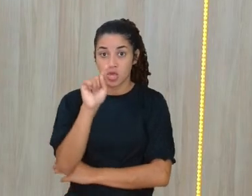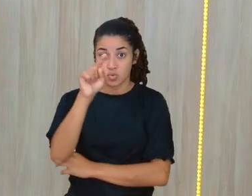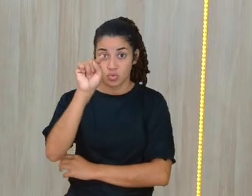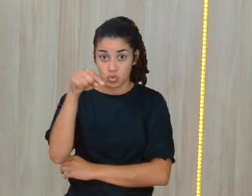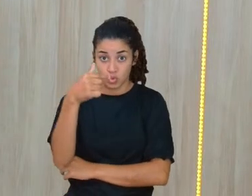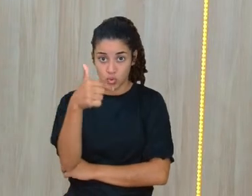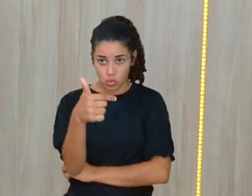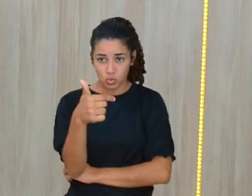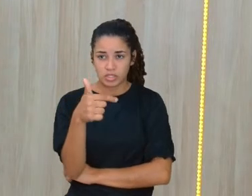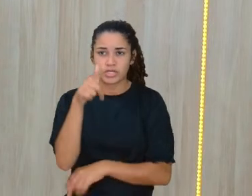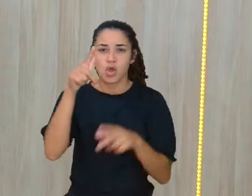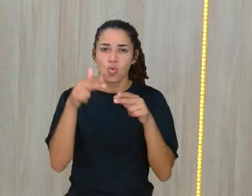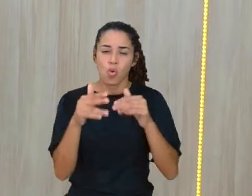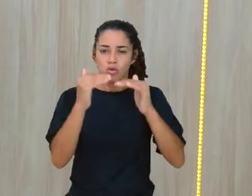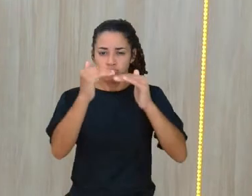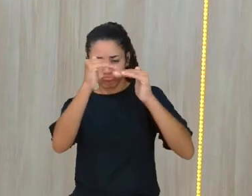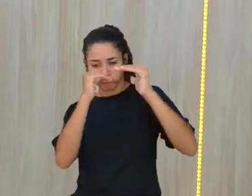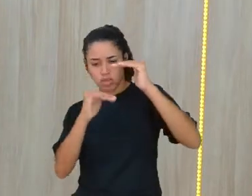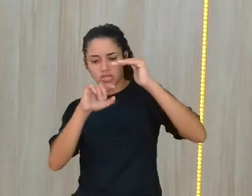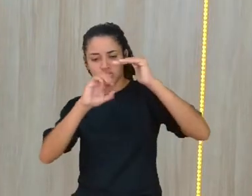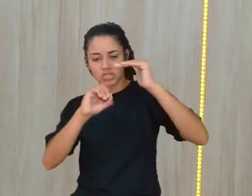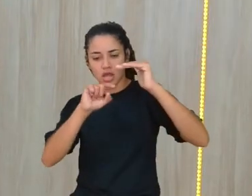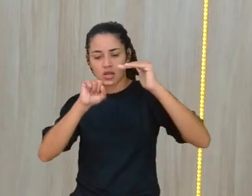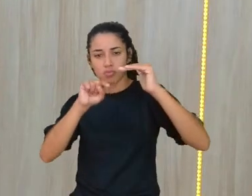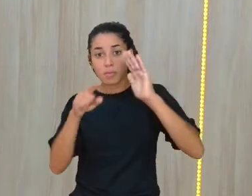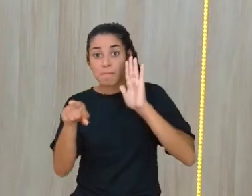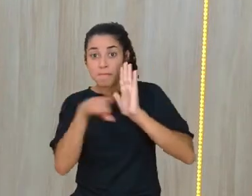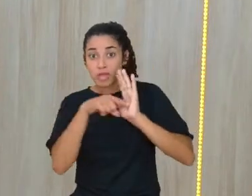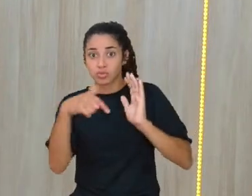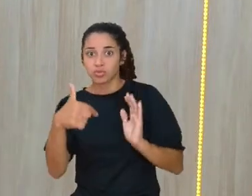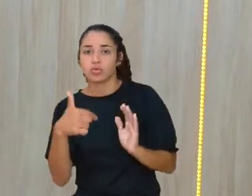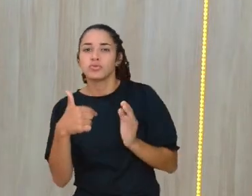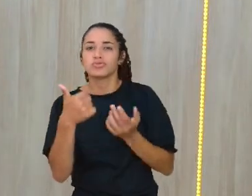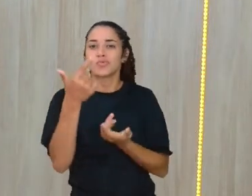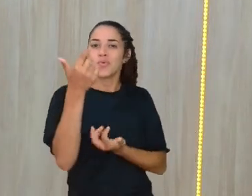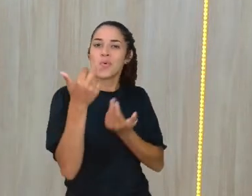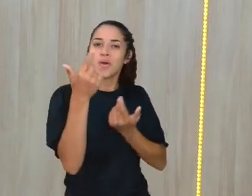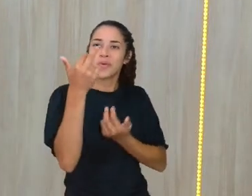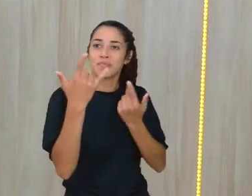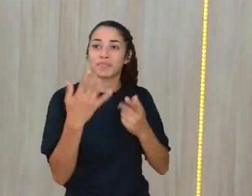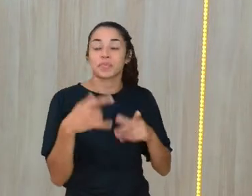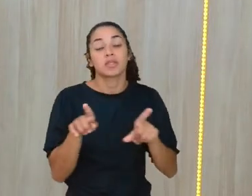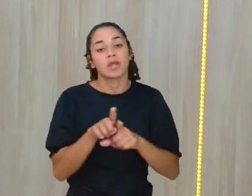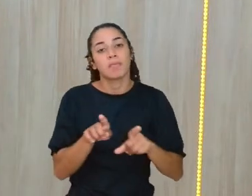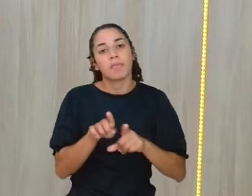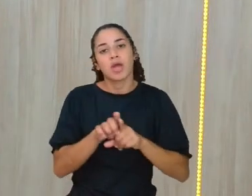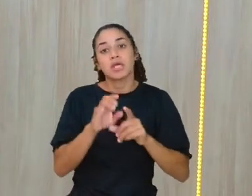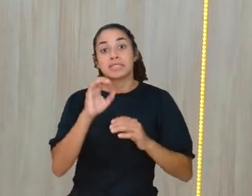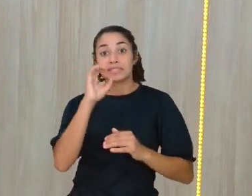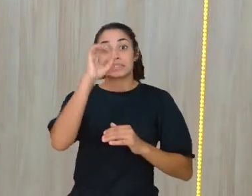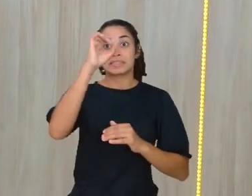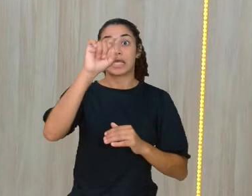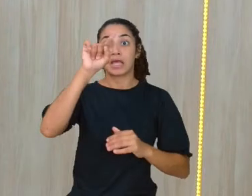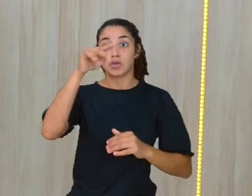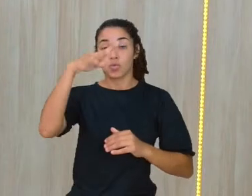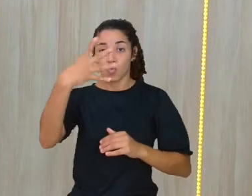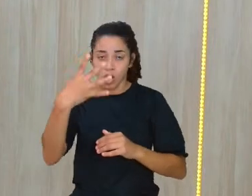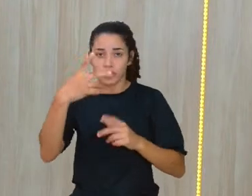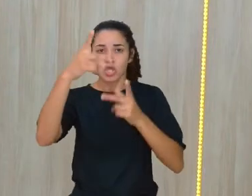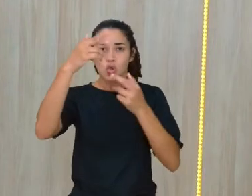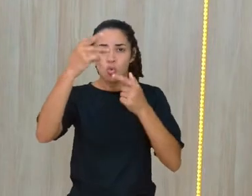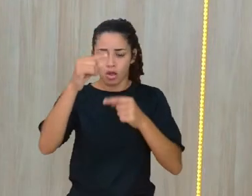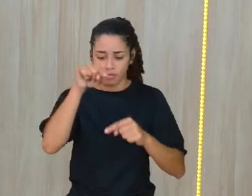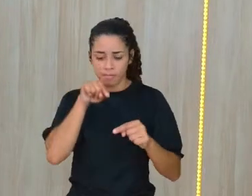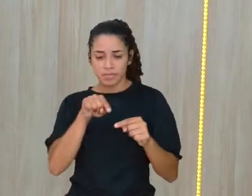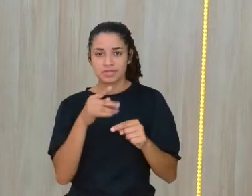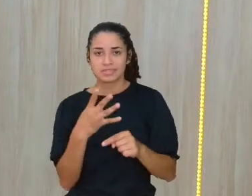é simétrico ao 0 e menos 2. Da mesma maneira que esse ponto 0, 4 é simétrico ao